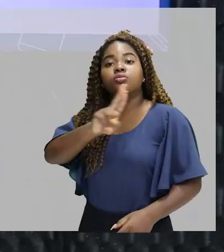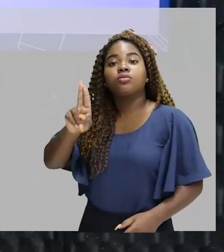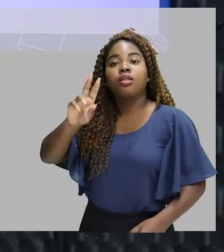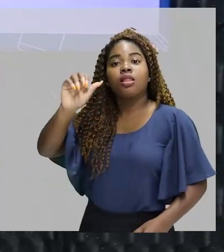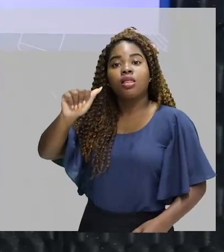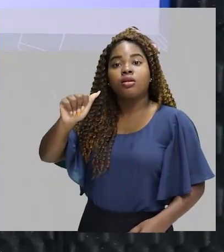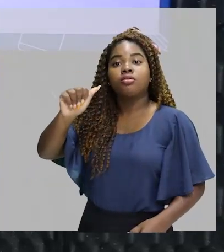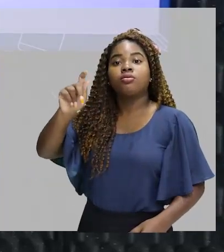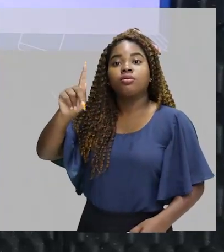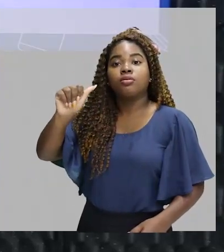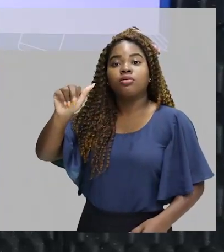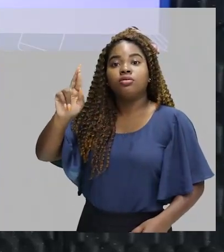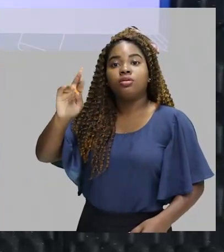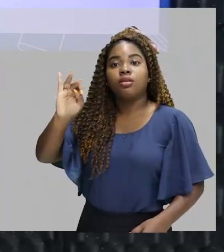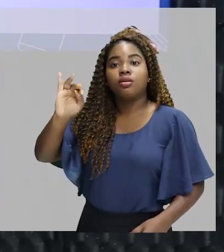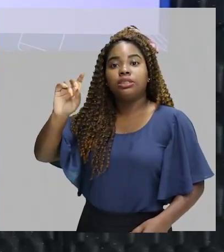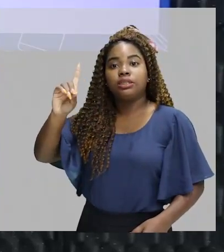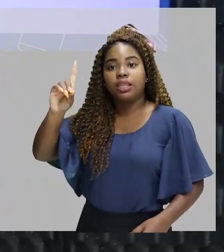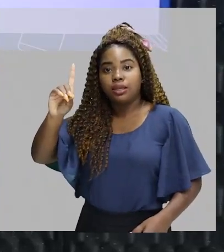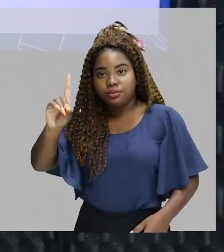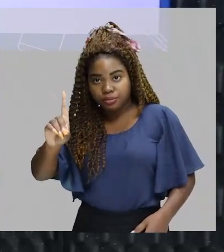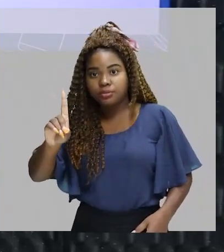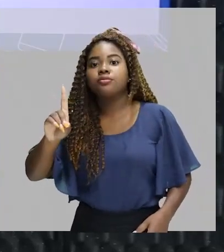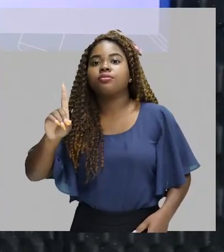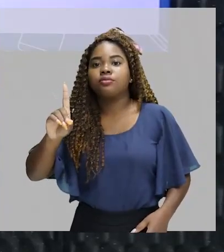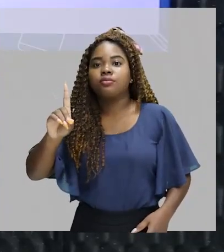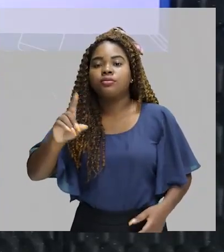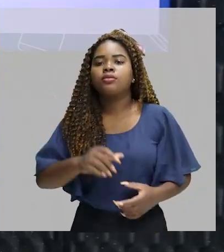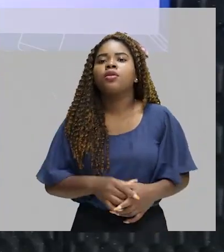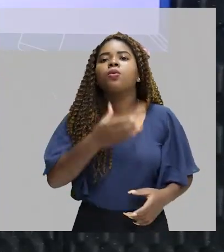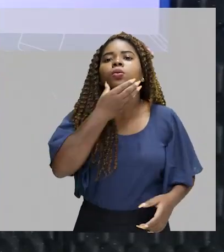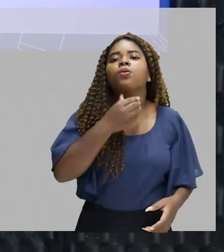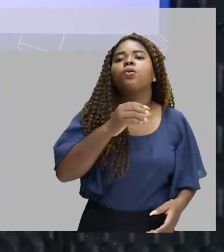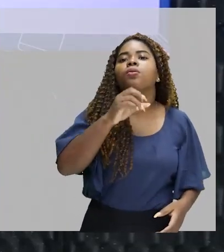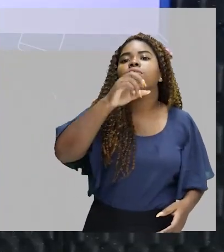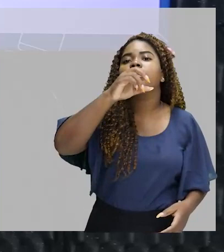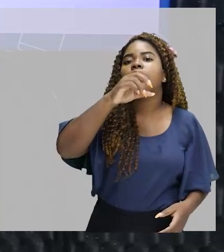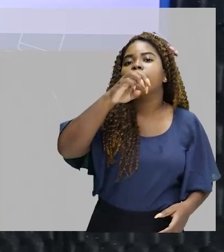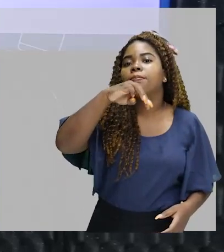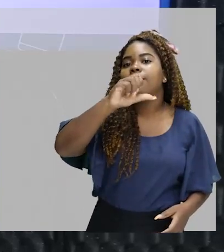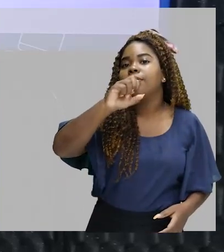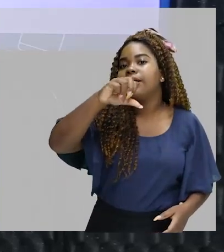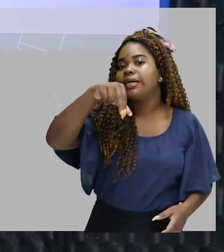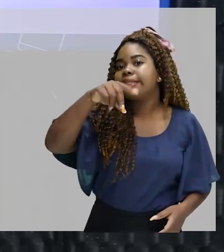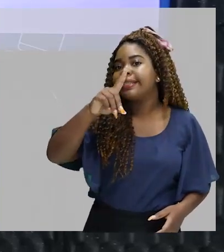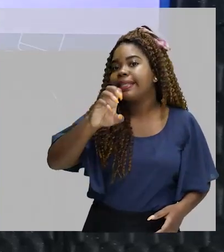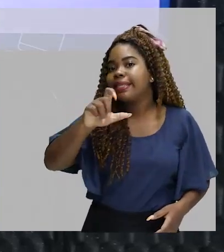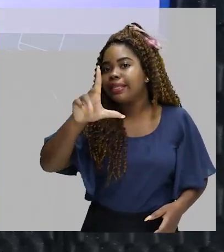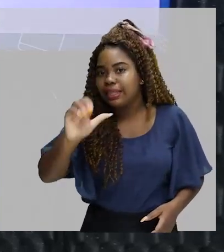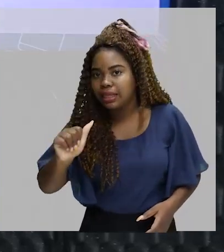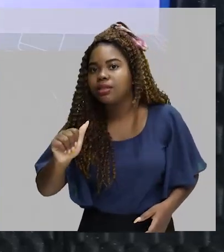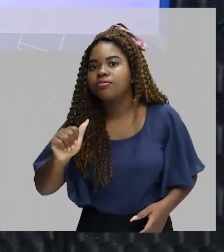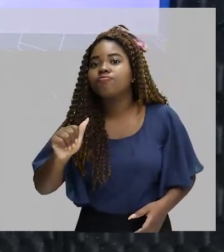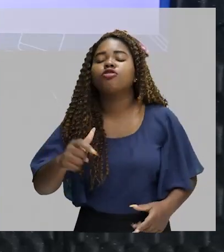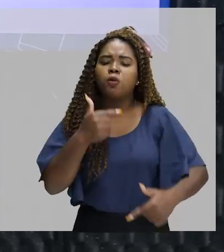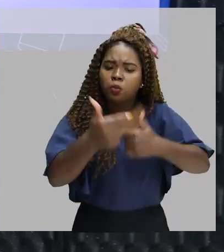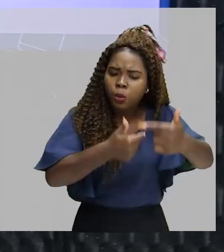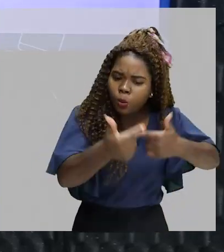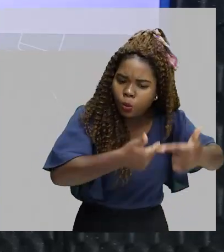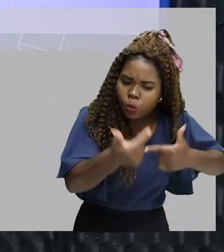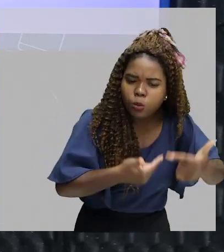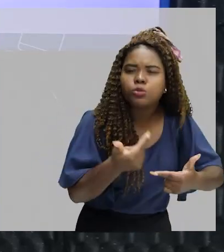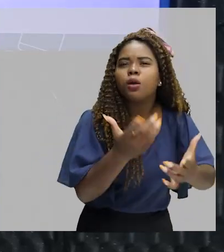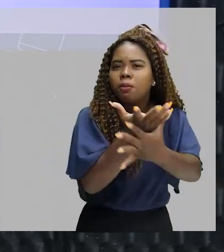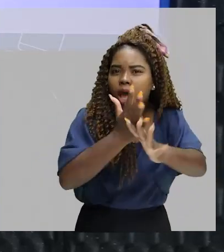falar de Nelson Mandela, não já? Pois é. Ele foi um dos que lutaram, que resistiram contra esse sistema político baseado na